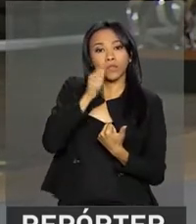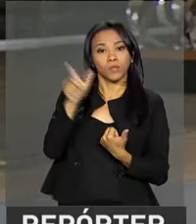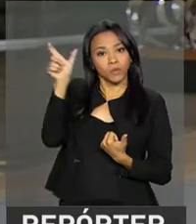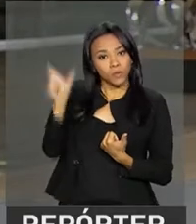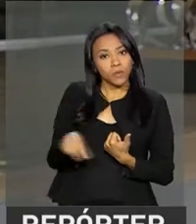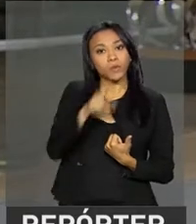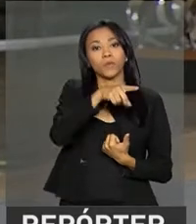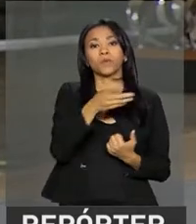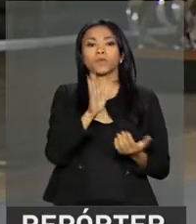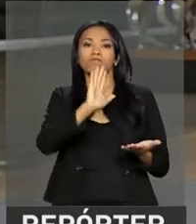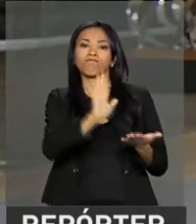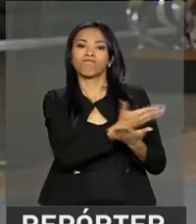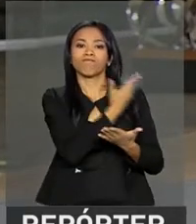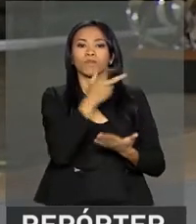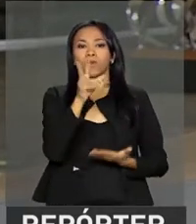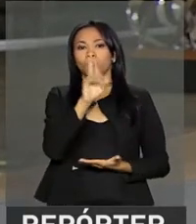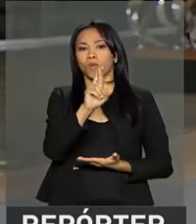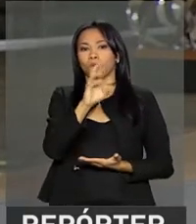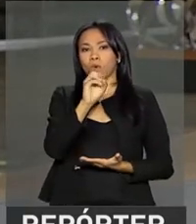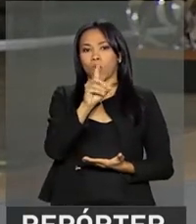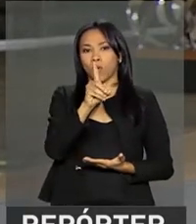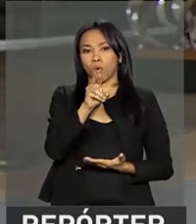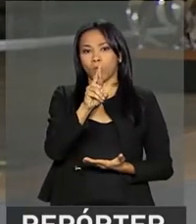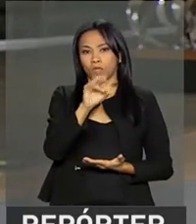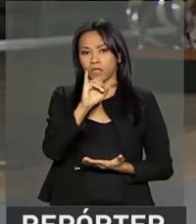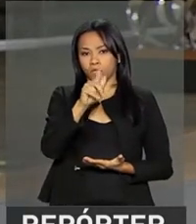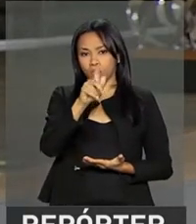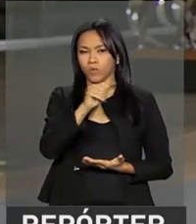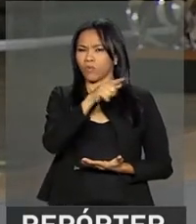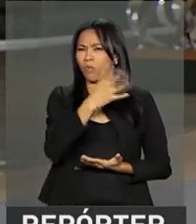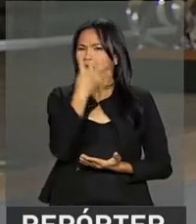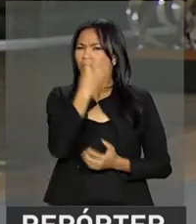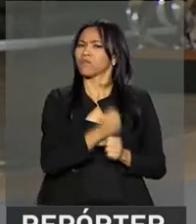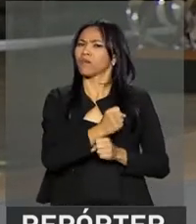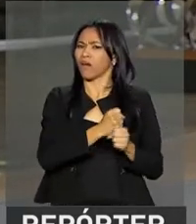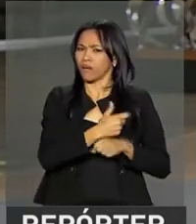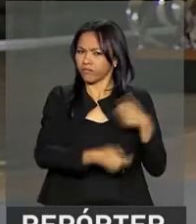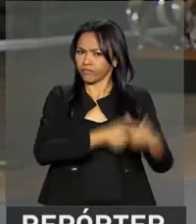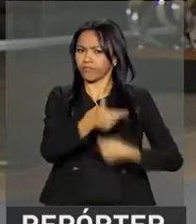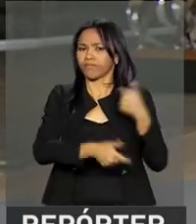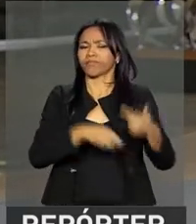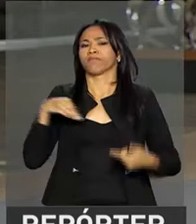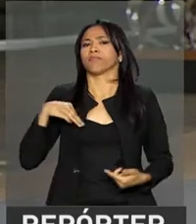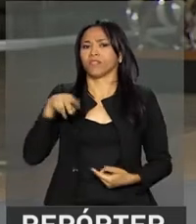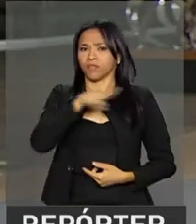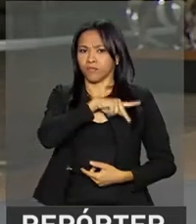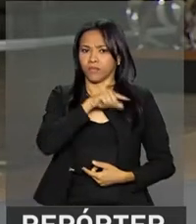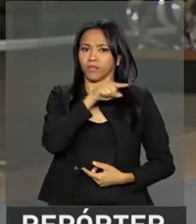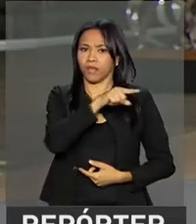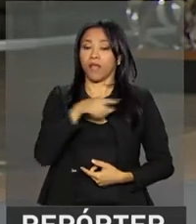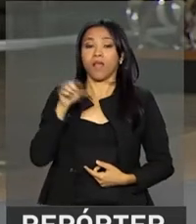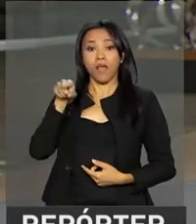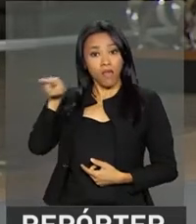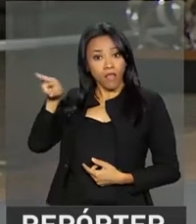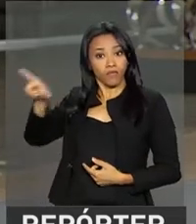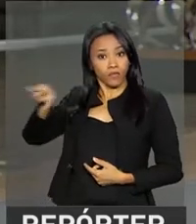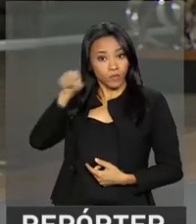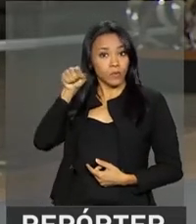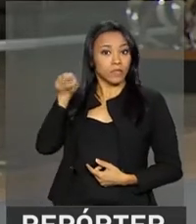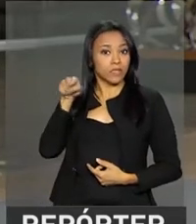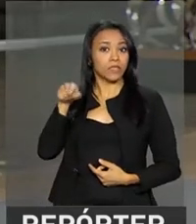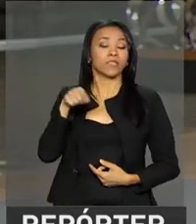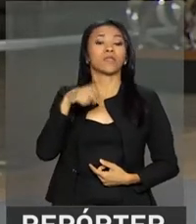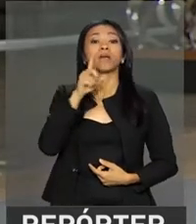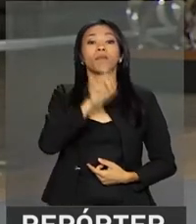janot que deixou o cargo após quatro anos à frente do ministério público federal ela foi indicada para o cargo